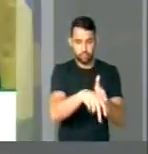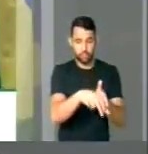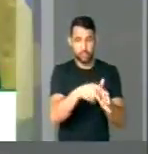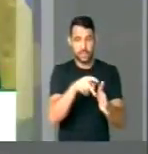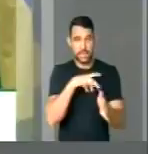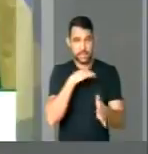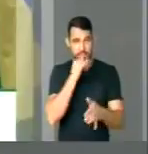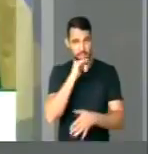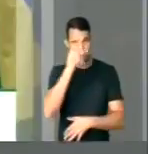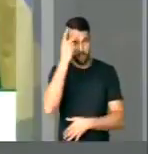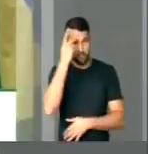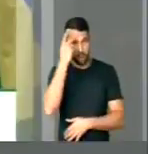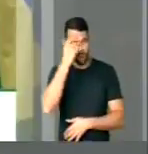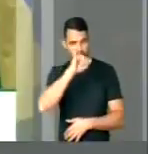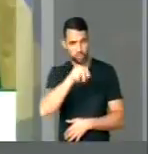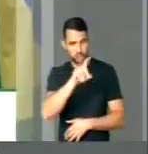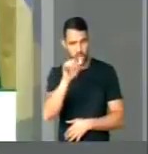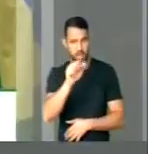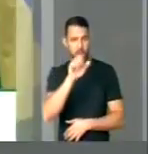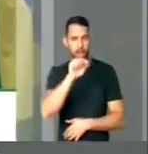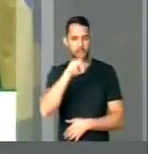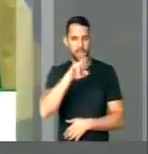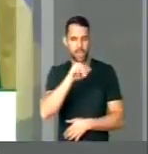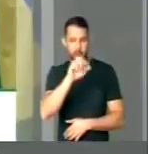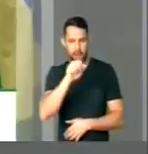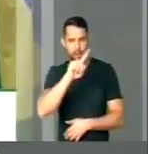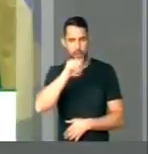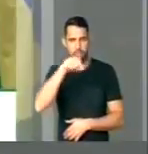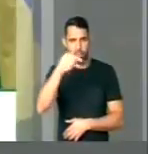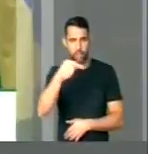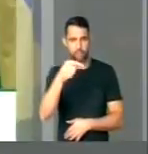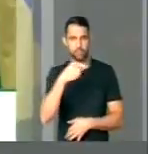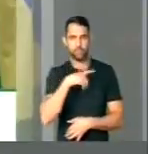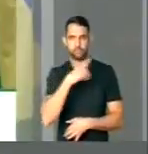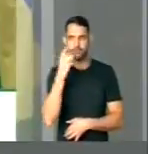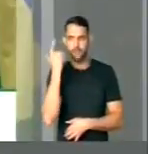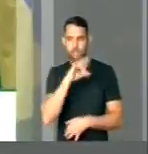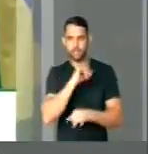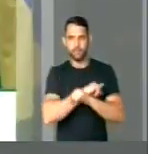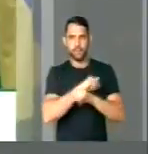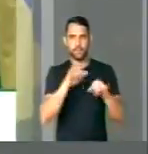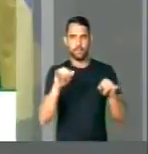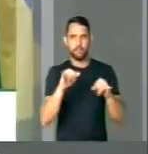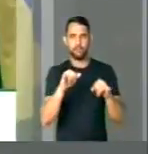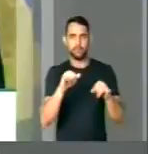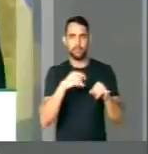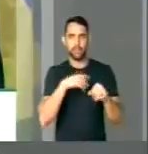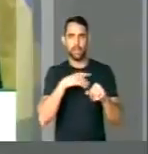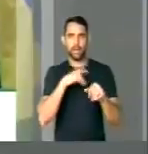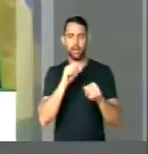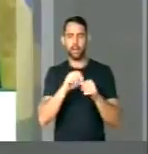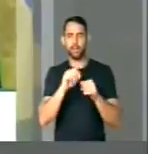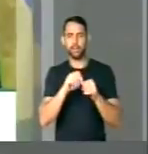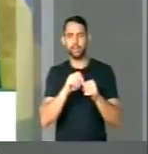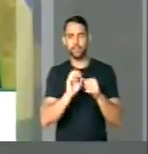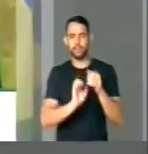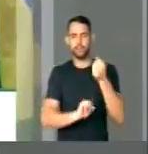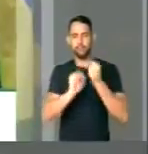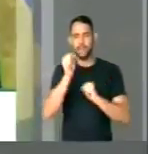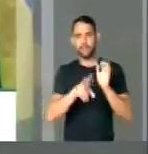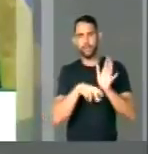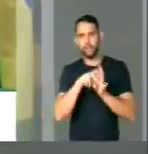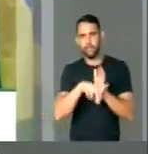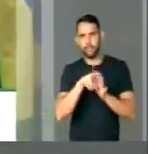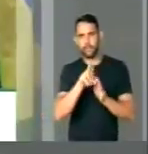São Paulo Jundiaí Campinas e americano é o próximo Grande Lance da indústria Ferroviária da